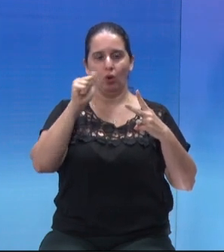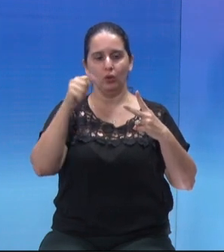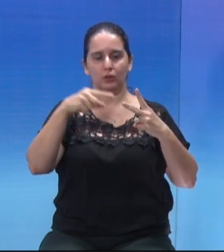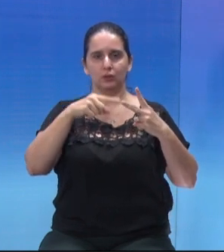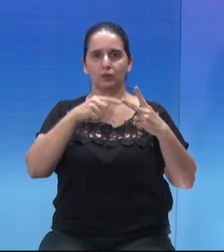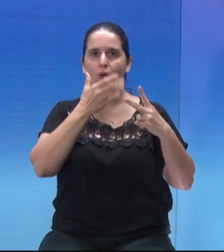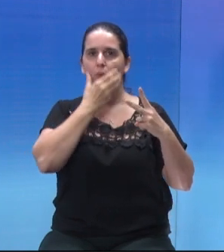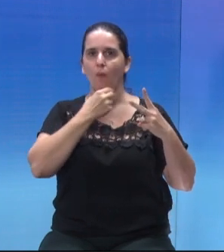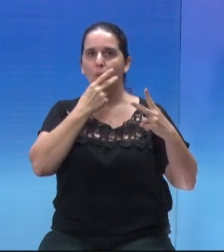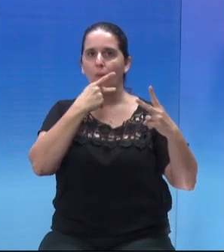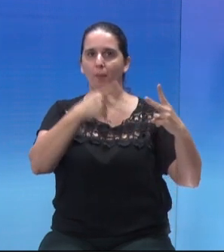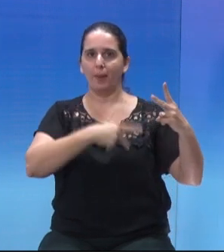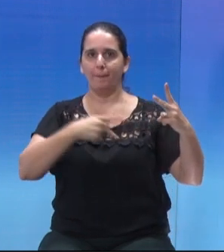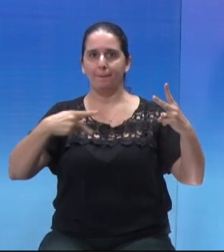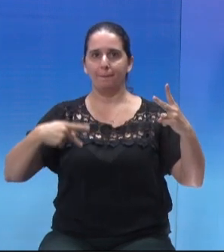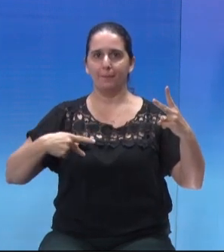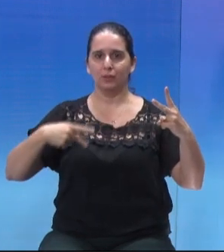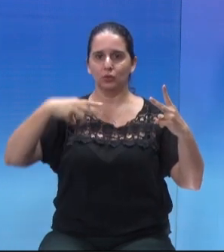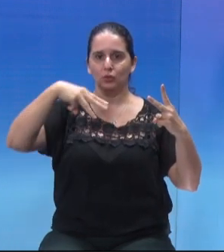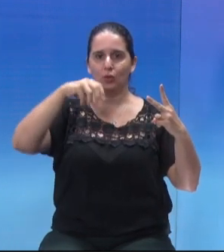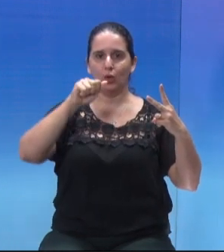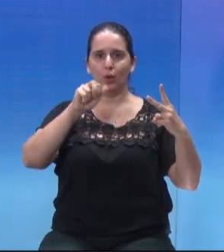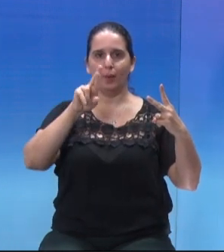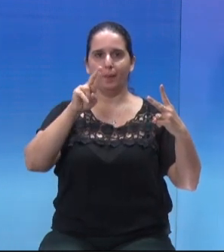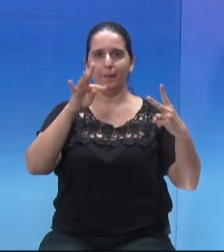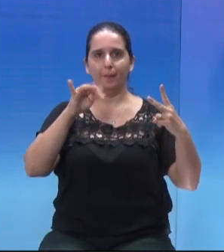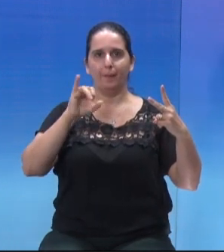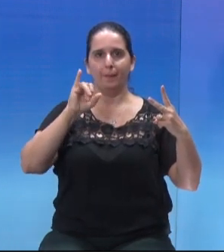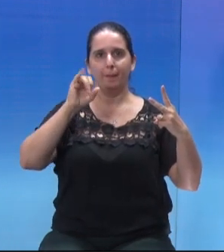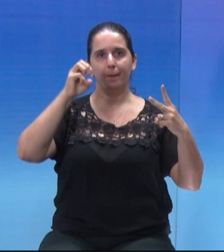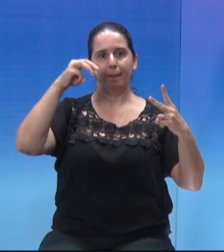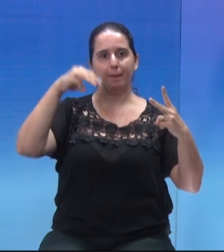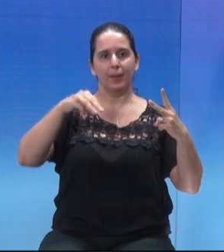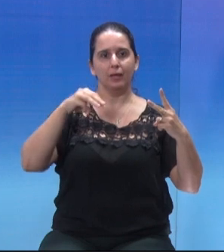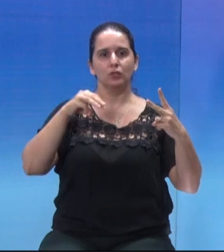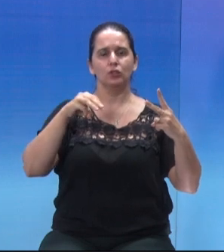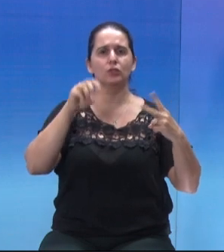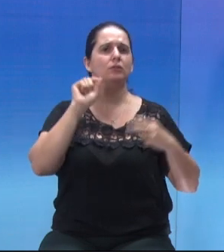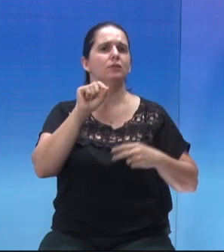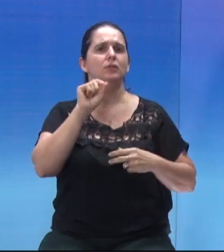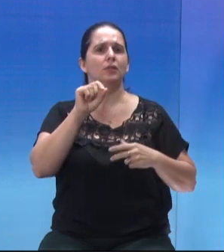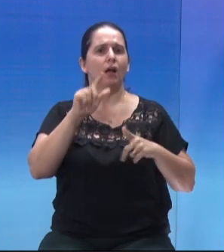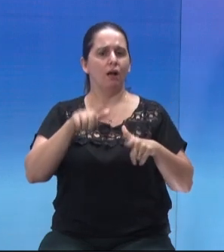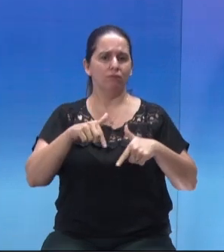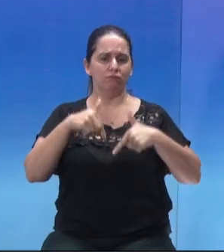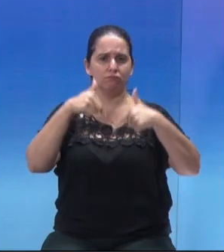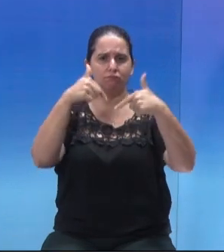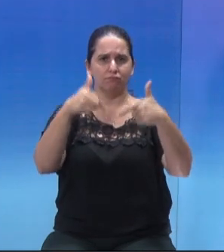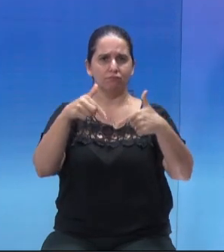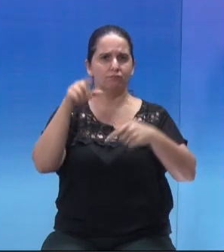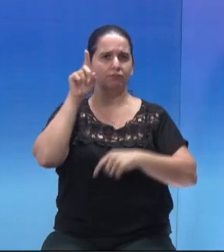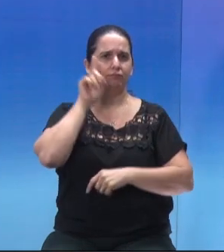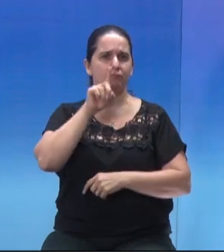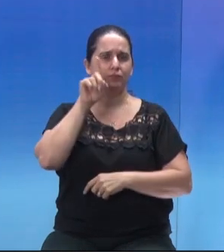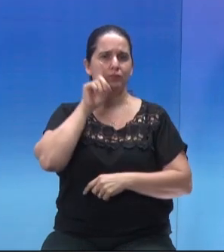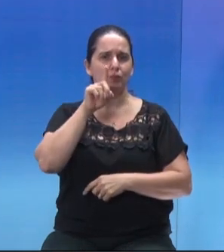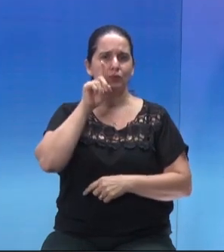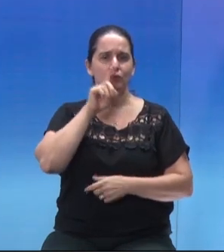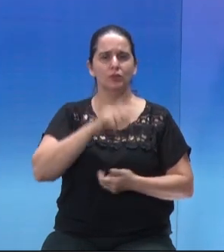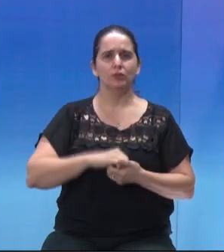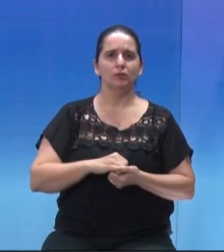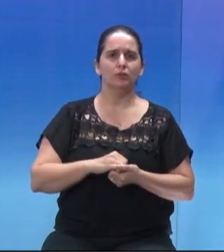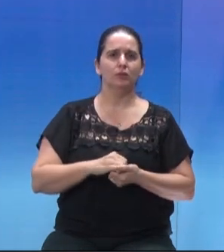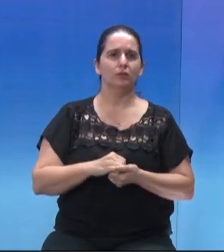Gente, o que Martin Luther King, o que ele lutava nos Estados Unidos? Não só ele, como